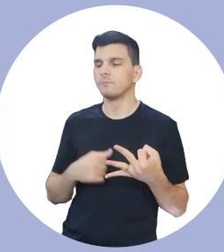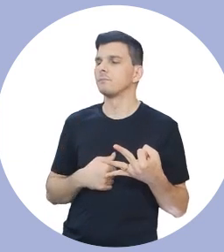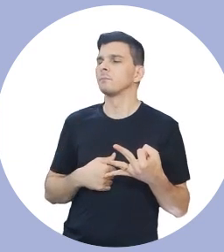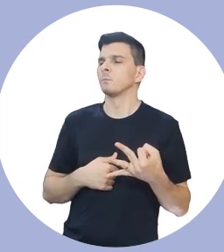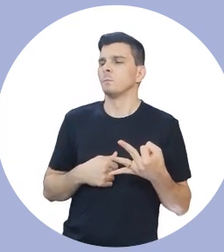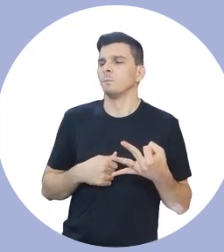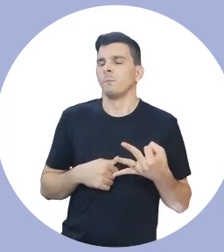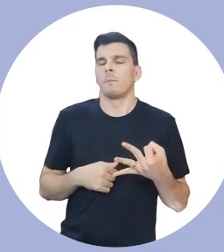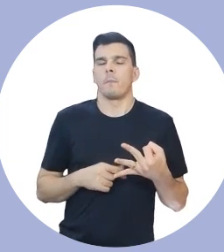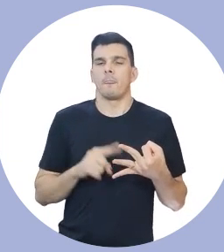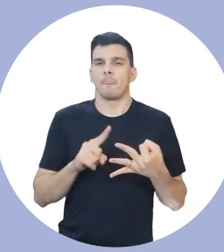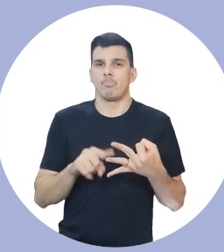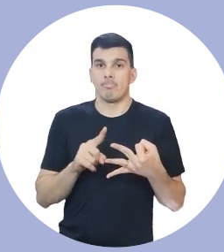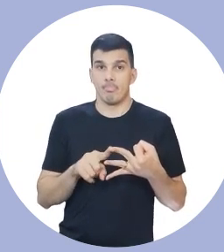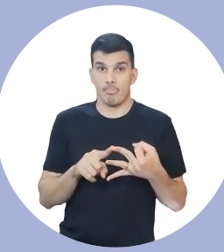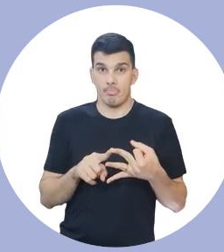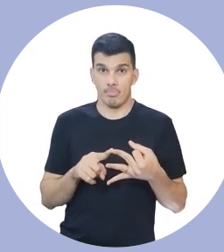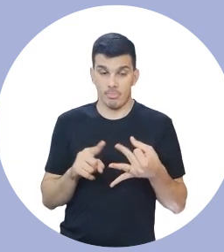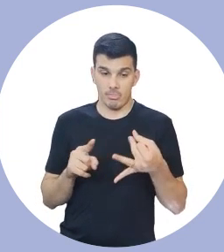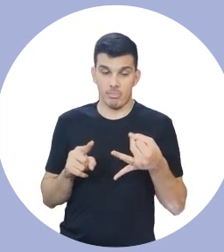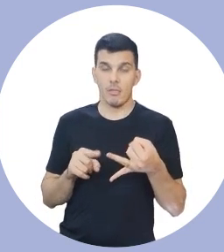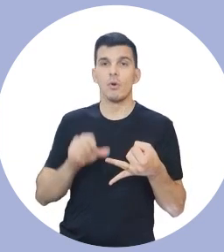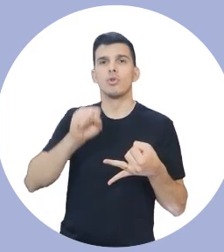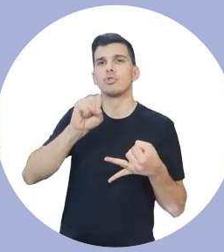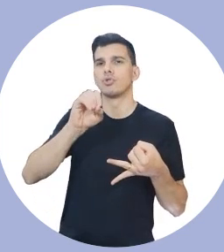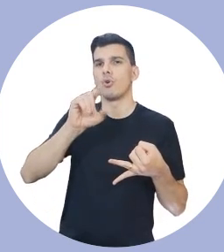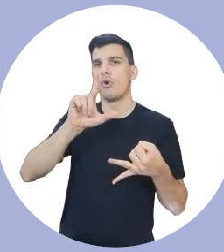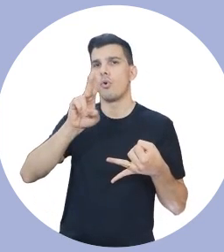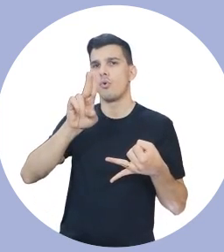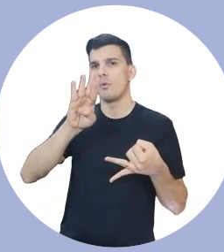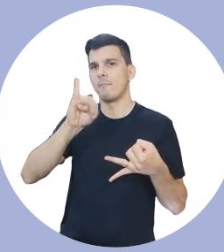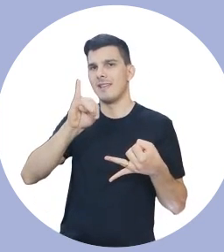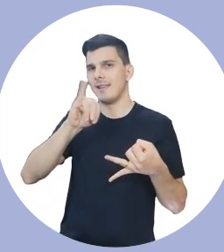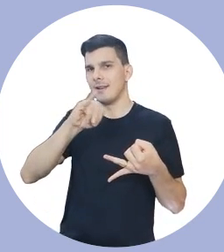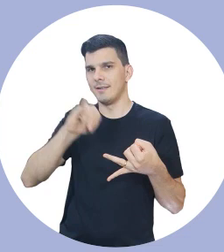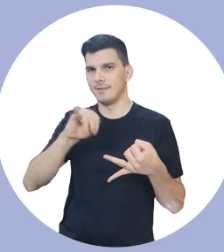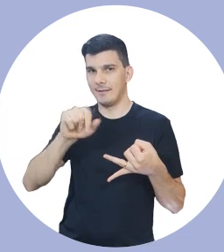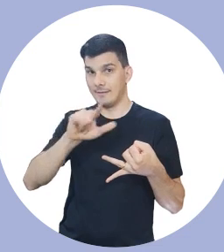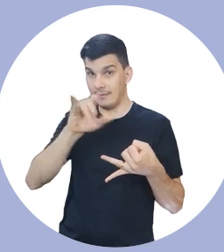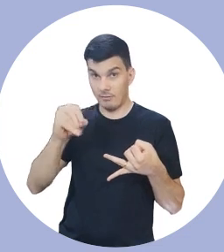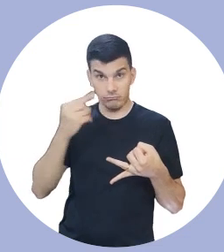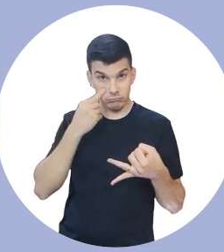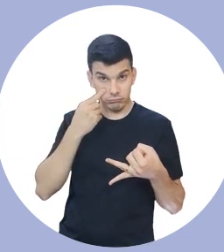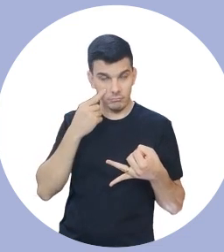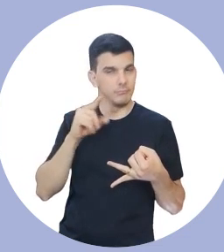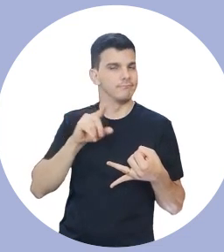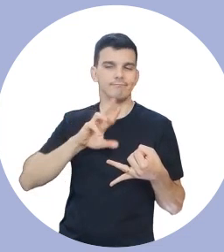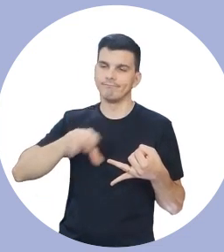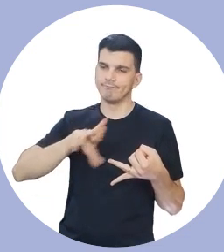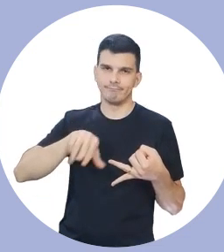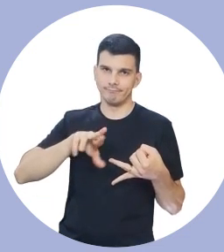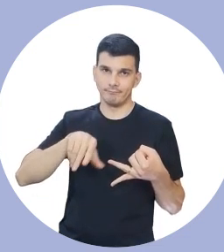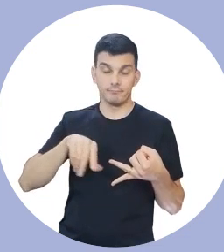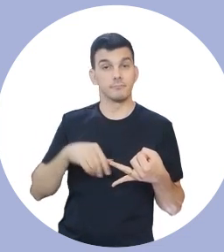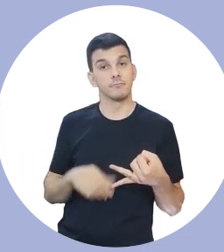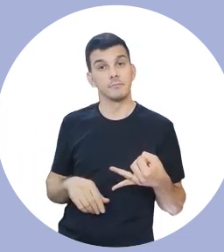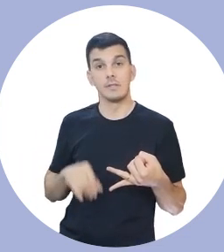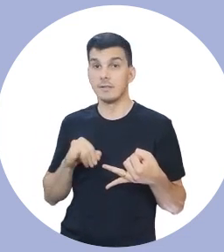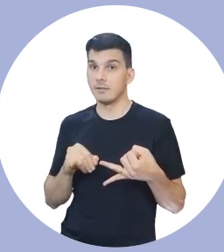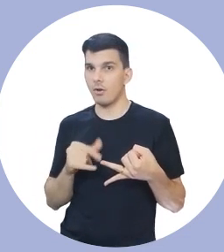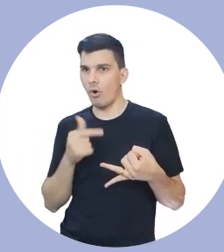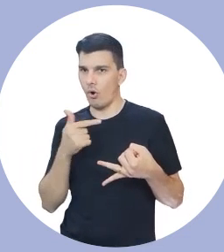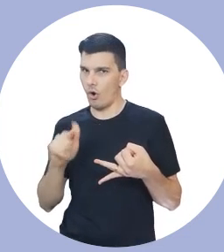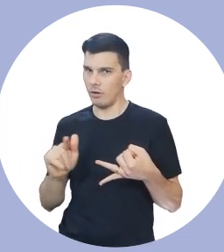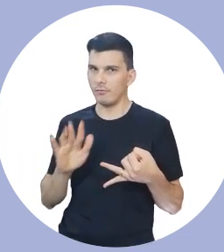de transformações e separações de misturas. Solubilização de frações de petróleo com a utilização de diferentes solventes. Se